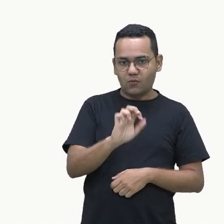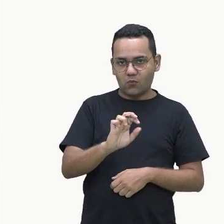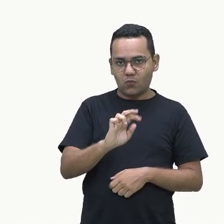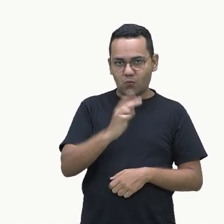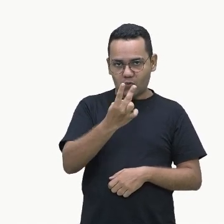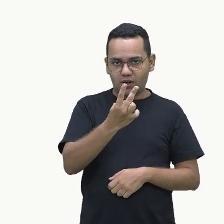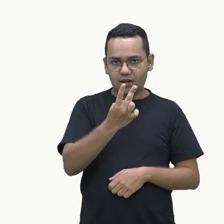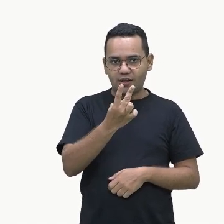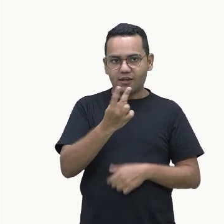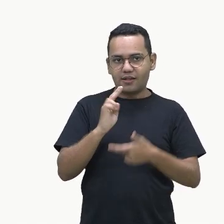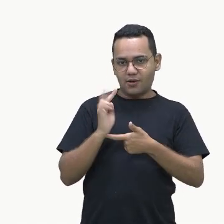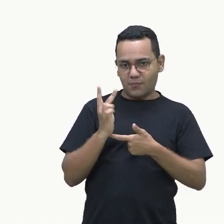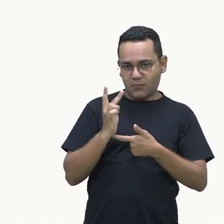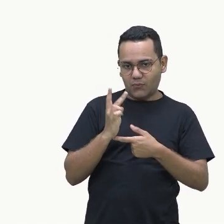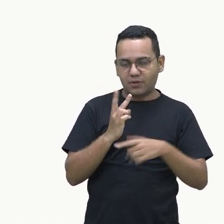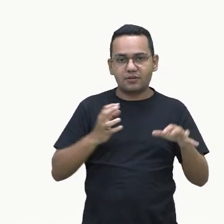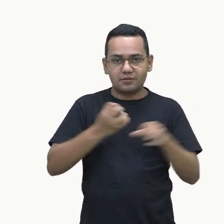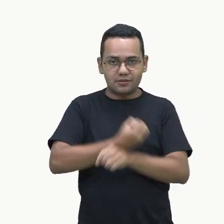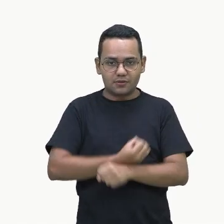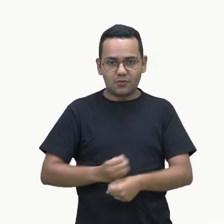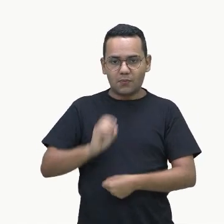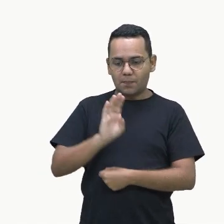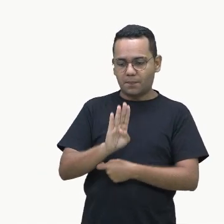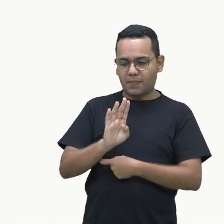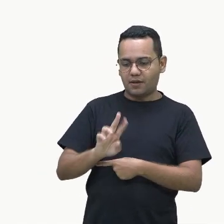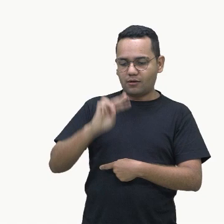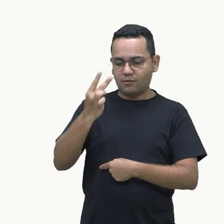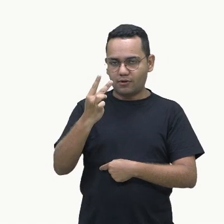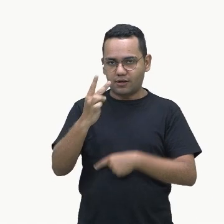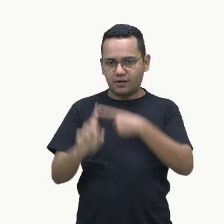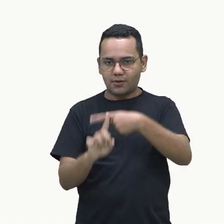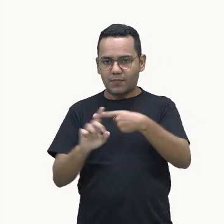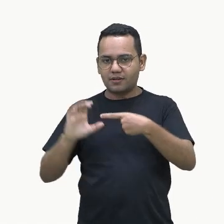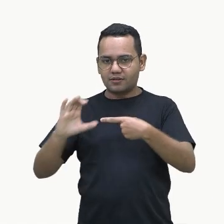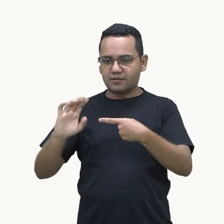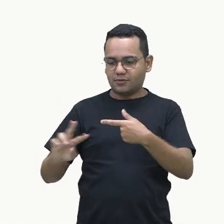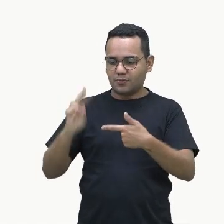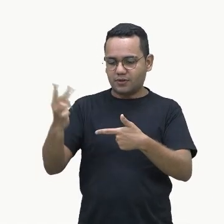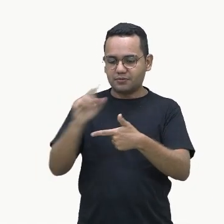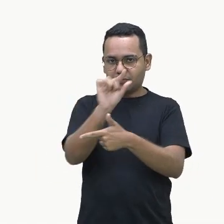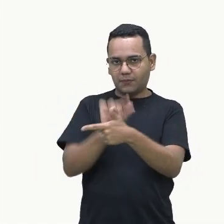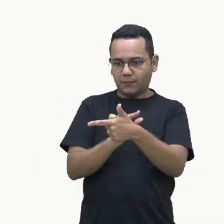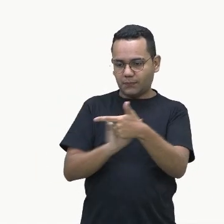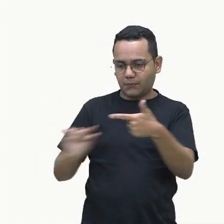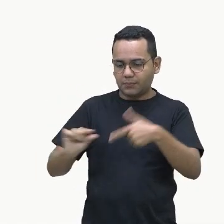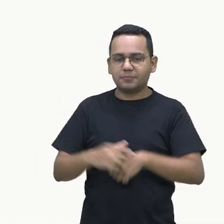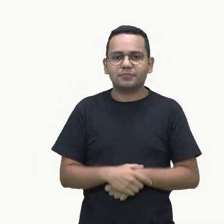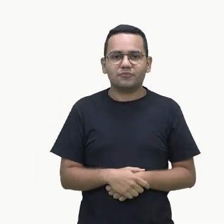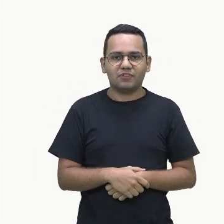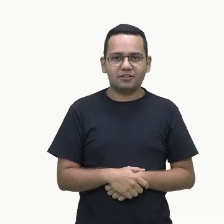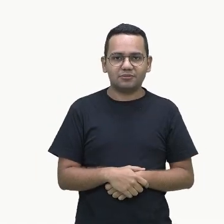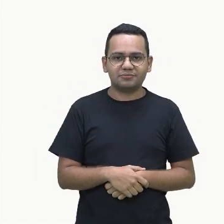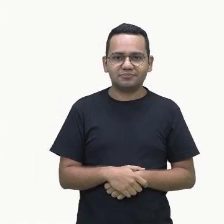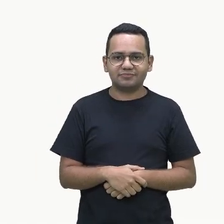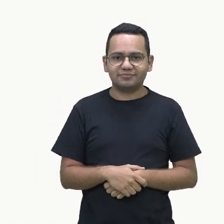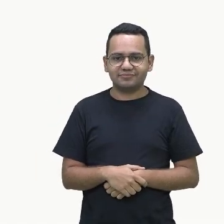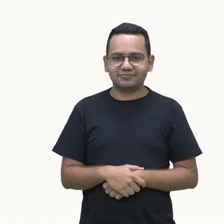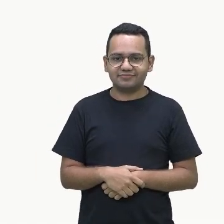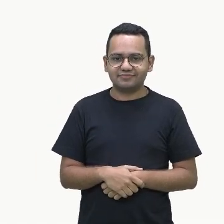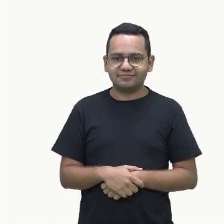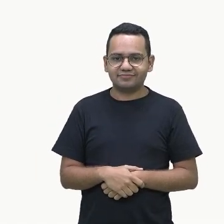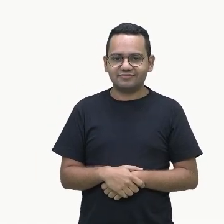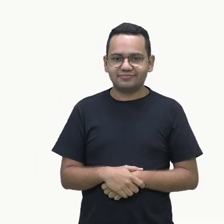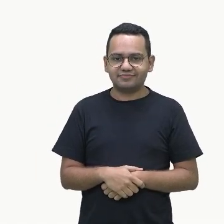igual ao quadrado dos meus catetos somados, tá? Ou a soma